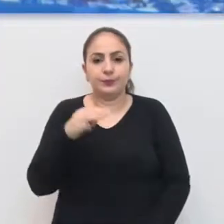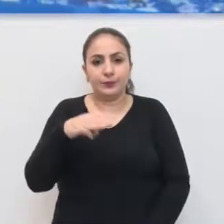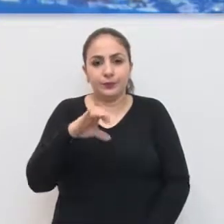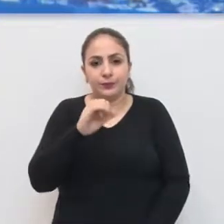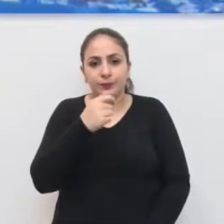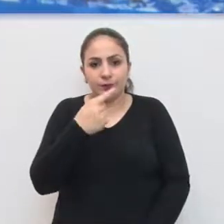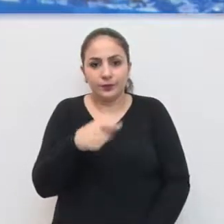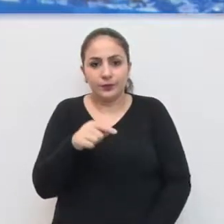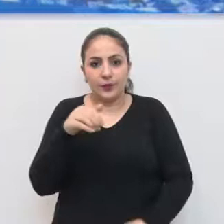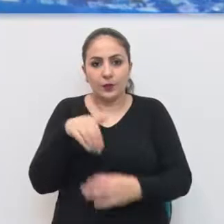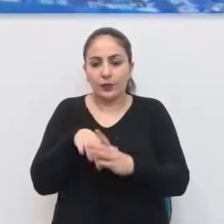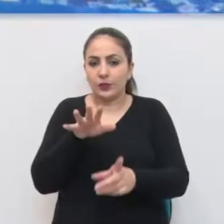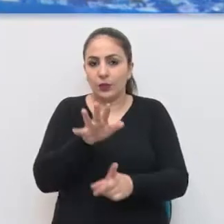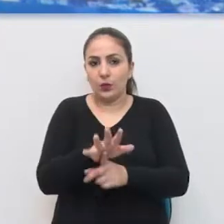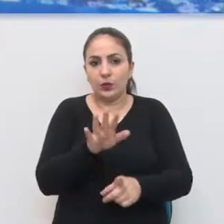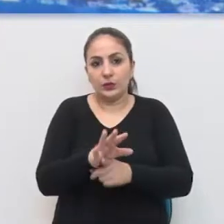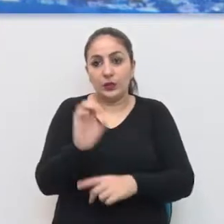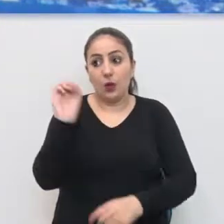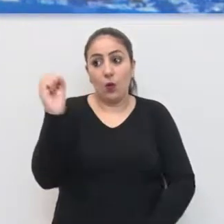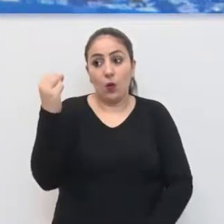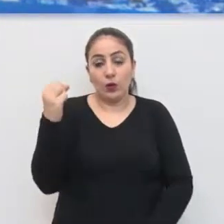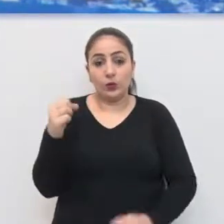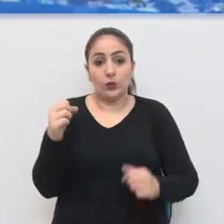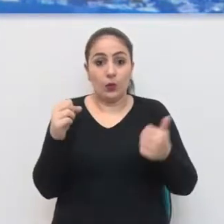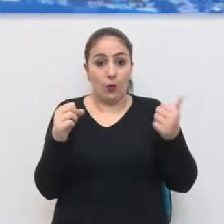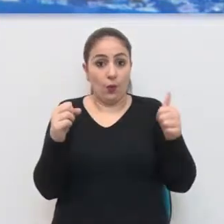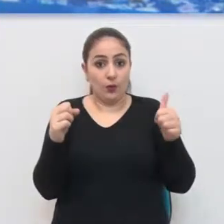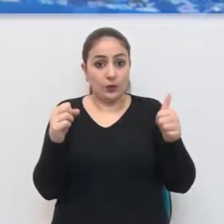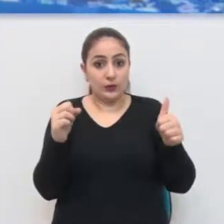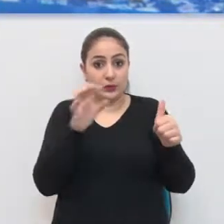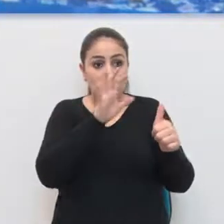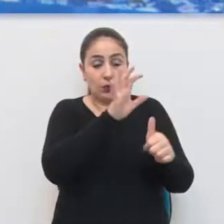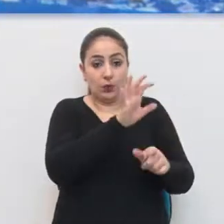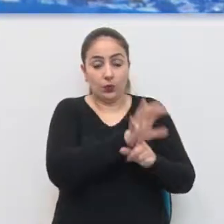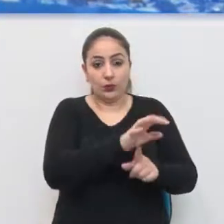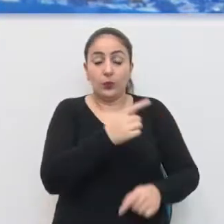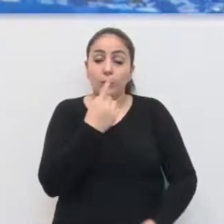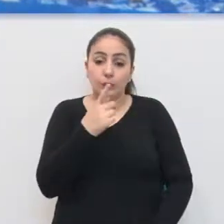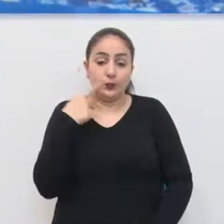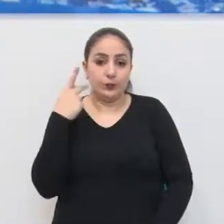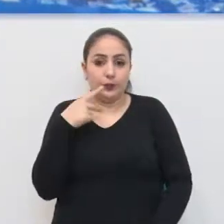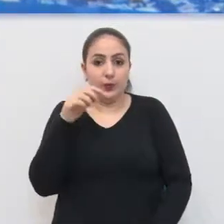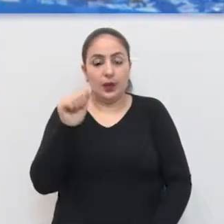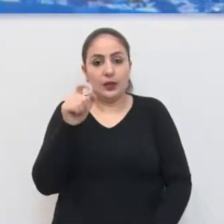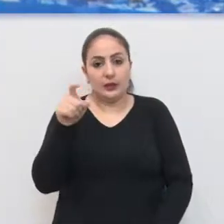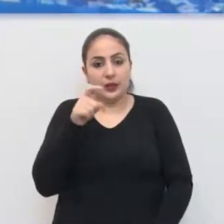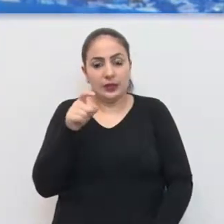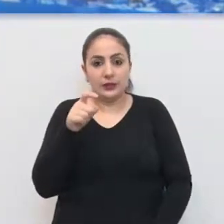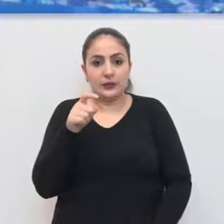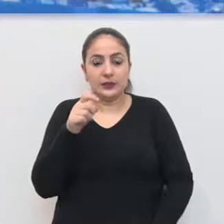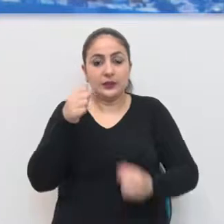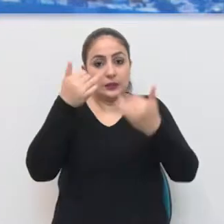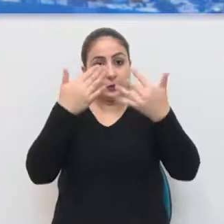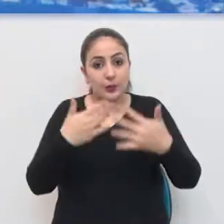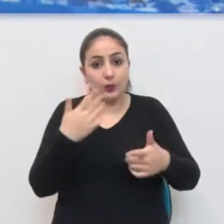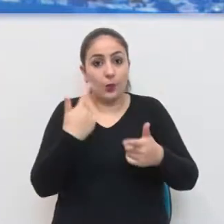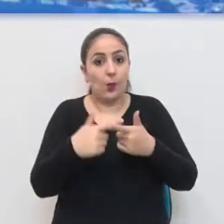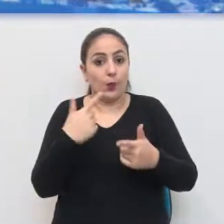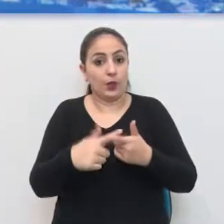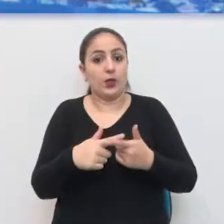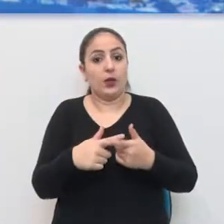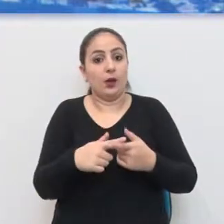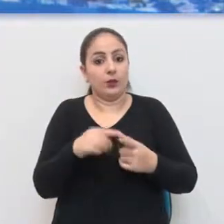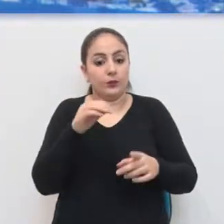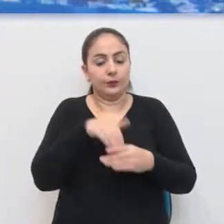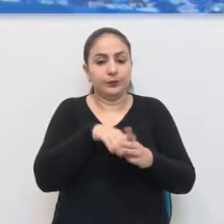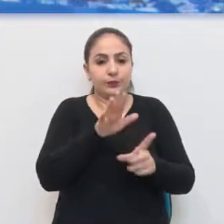A moção foi rejeitada por 8 votos a 11. Um dos vereadores a votar contra foi Alex Necker, que justificou o